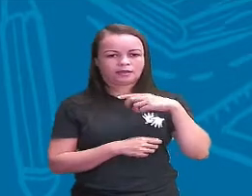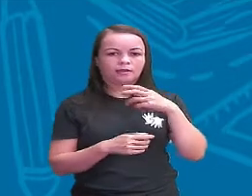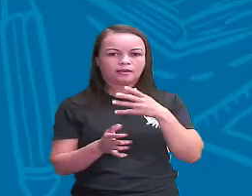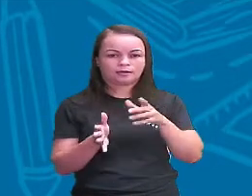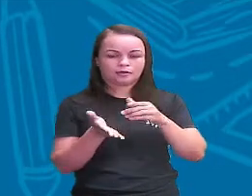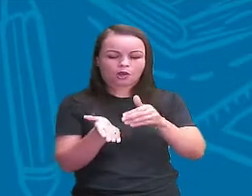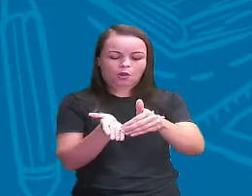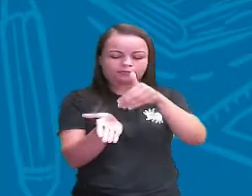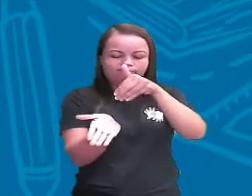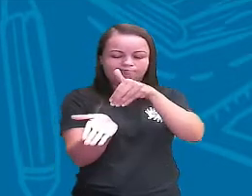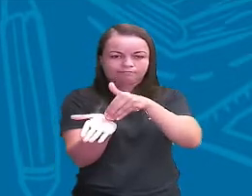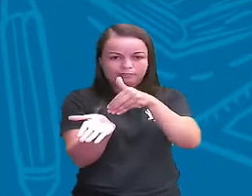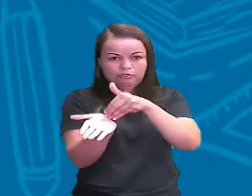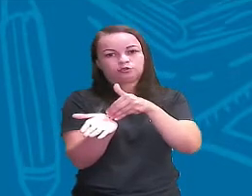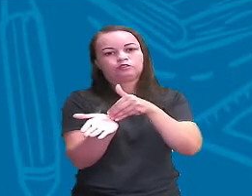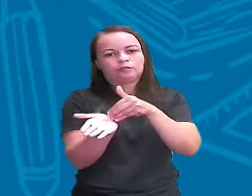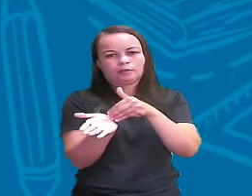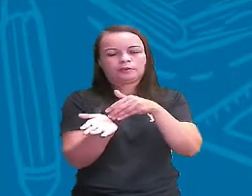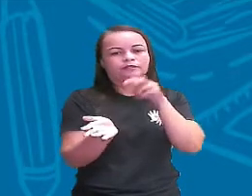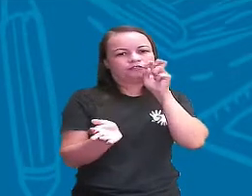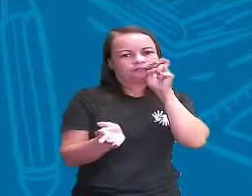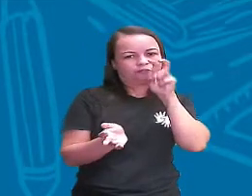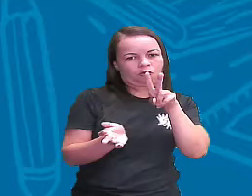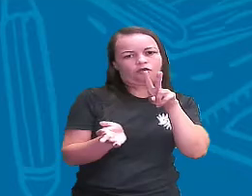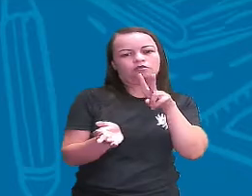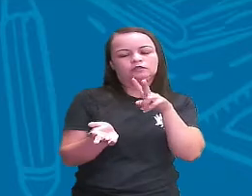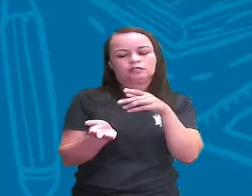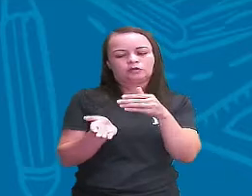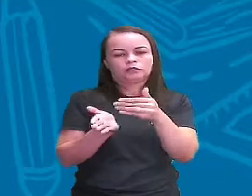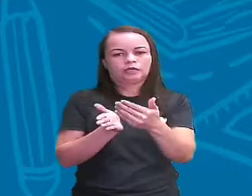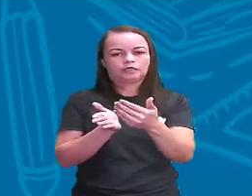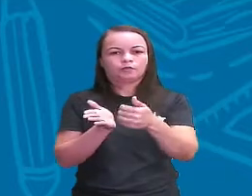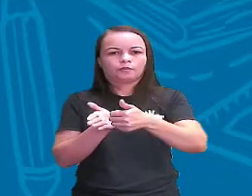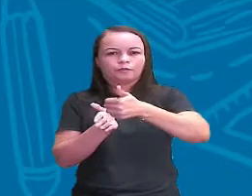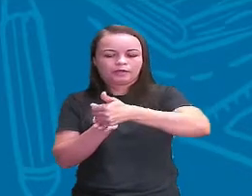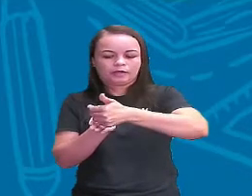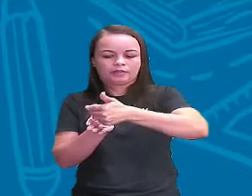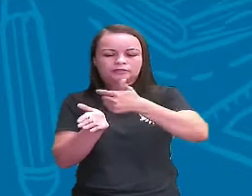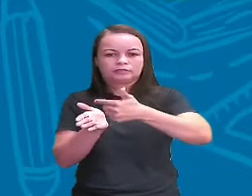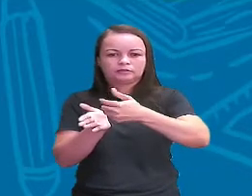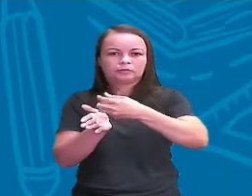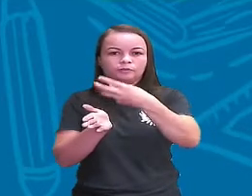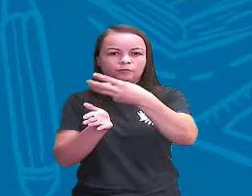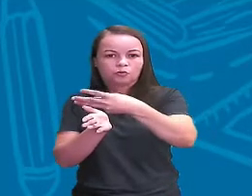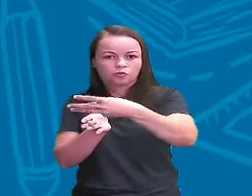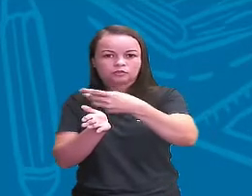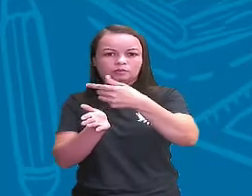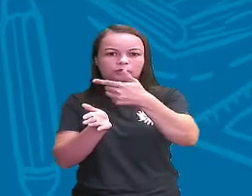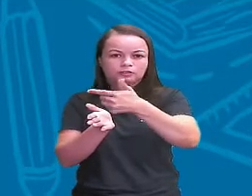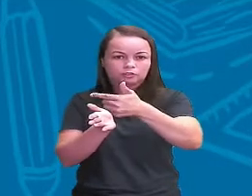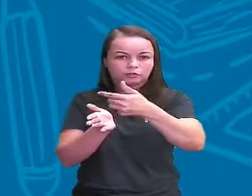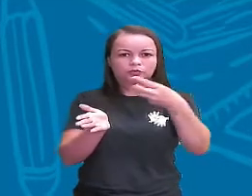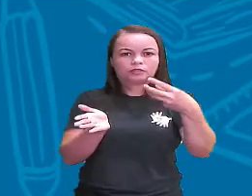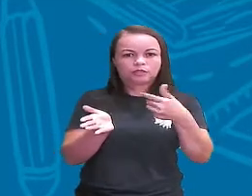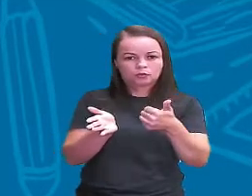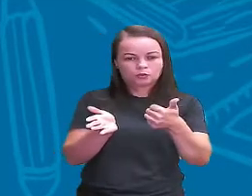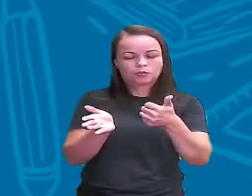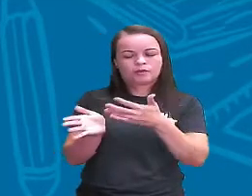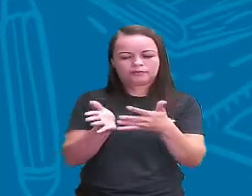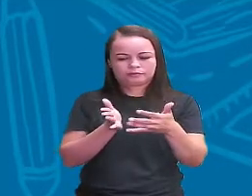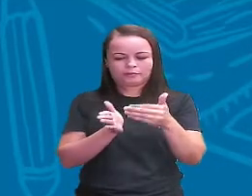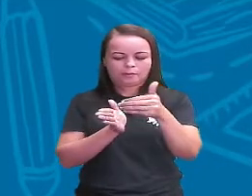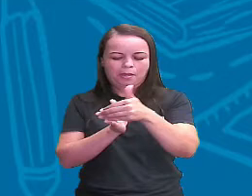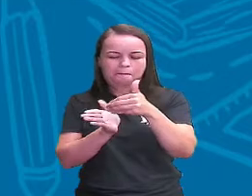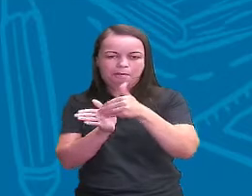na antepenúltima sílaba, tá? Contando de trás para frente é última, penúltima,